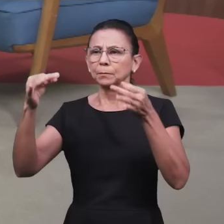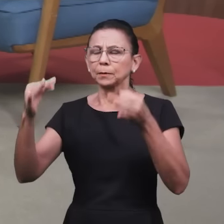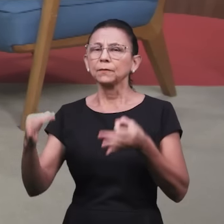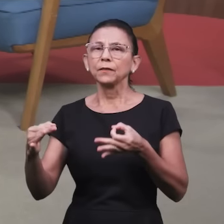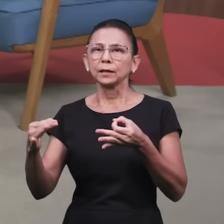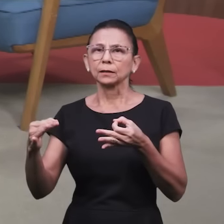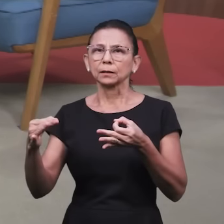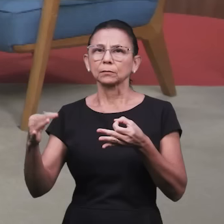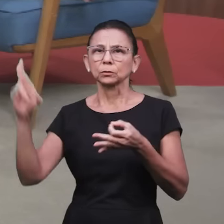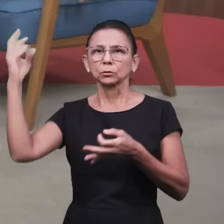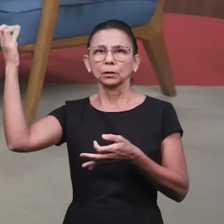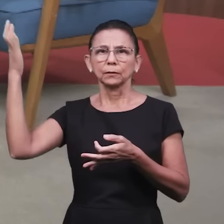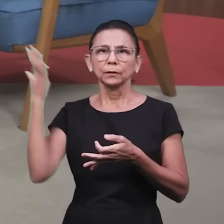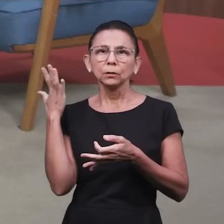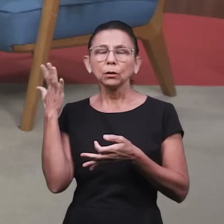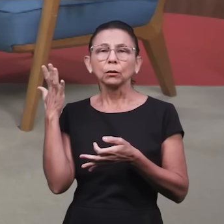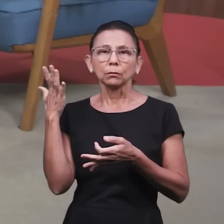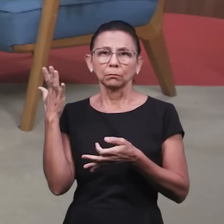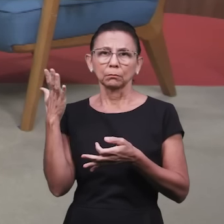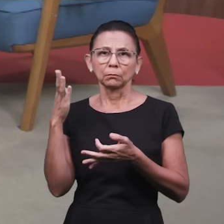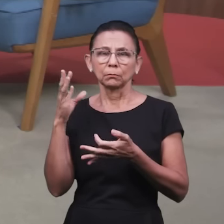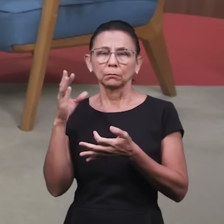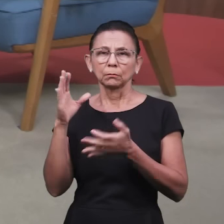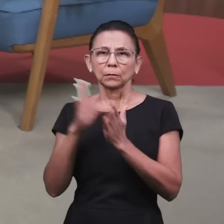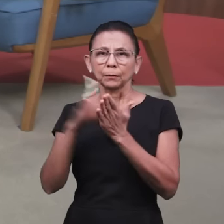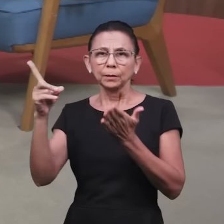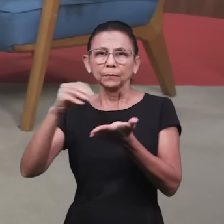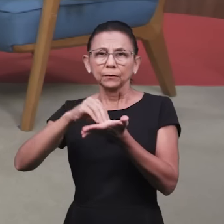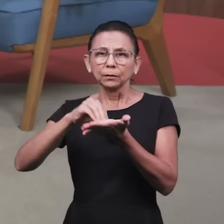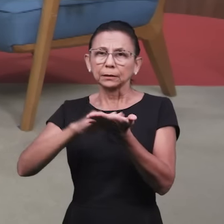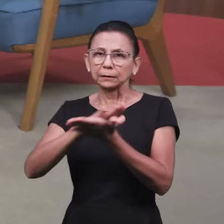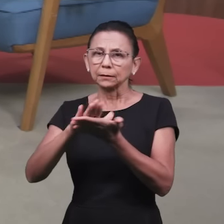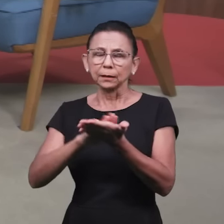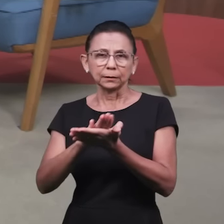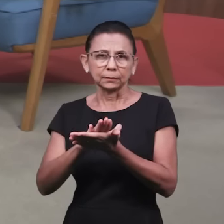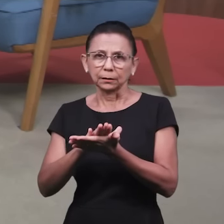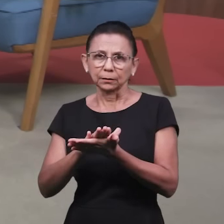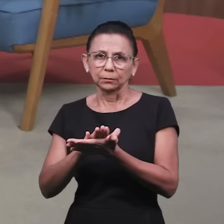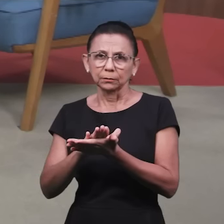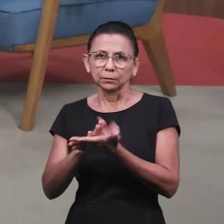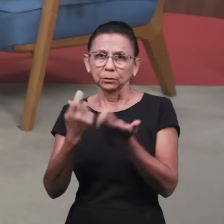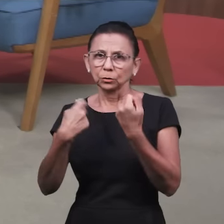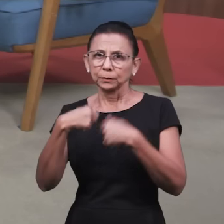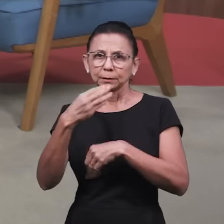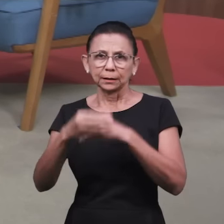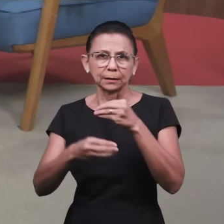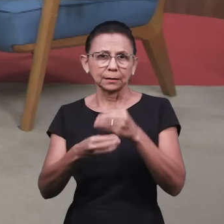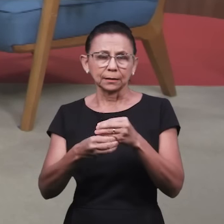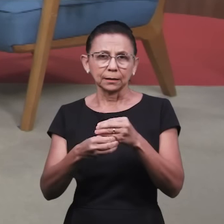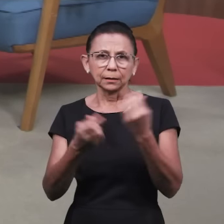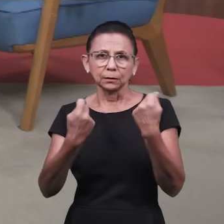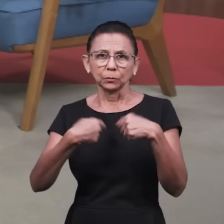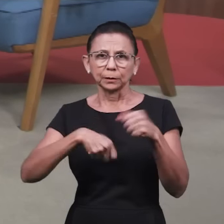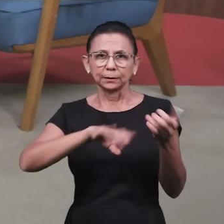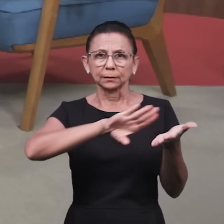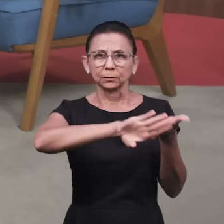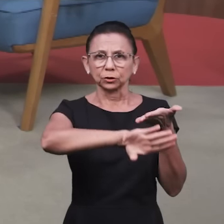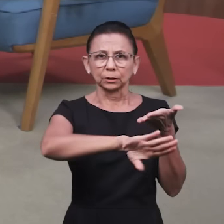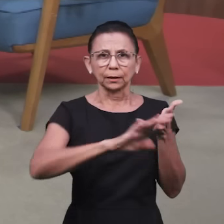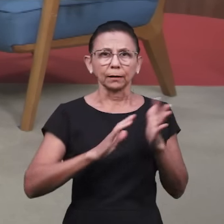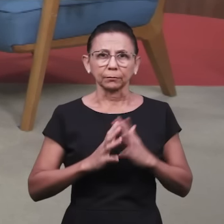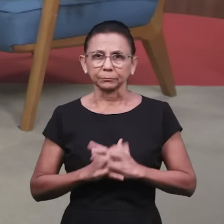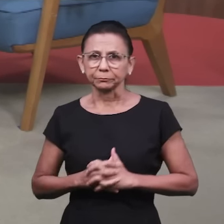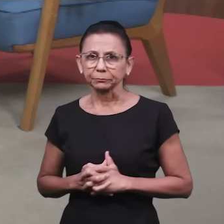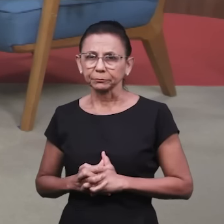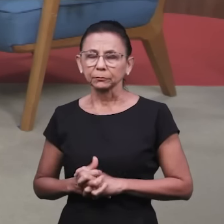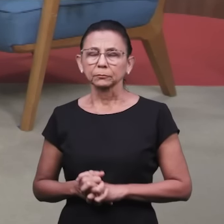né? É a palavra por completo. Então, o primeiro versículo diz que aquele que ouve, cumpre, que é prudente, constrói a